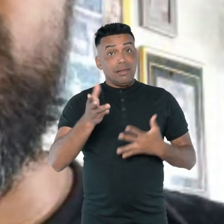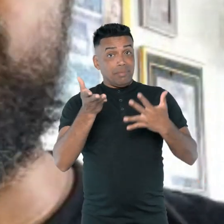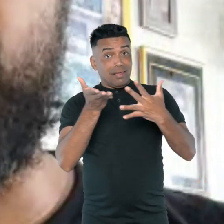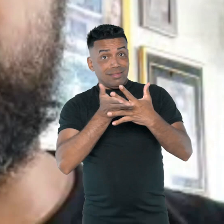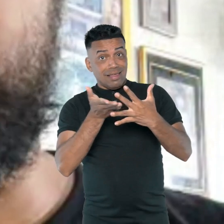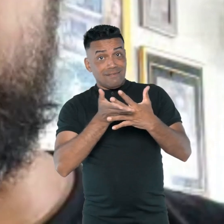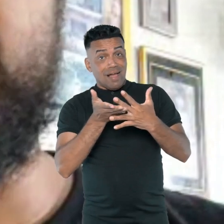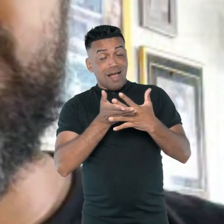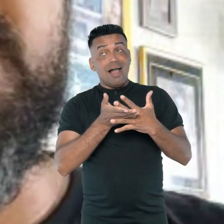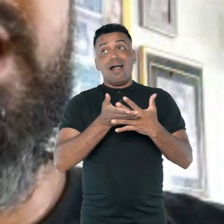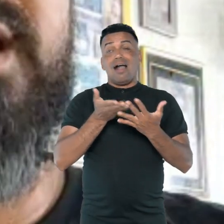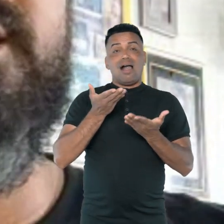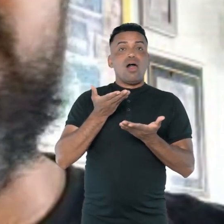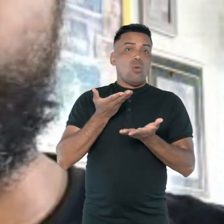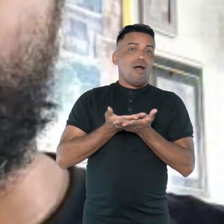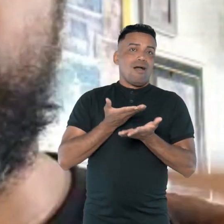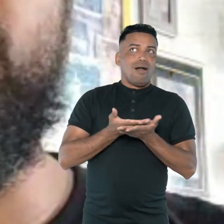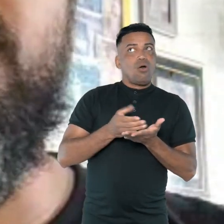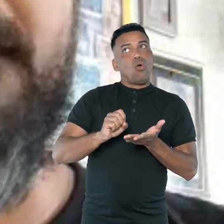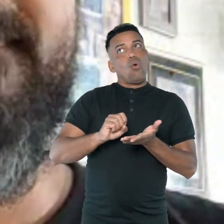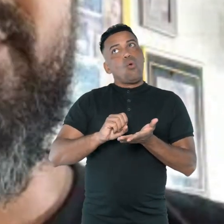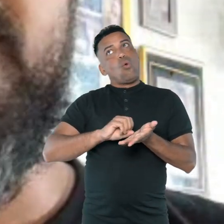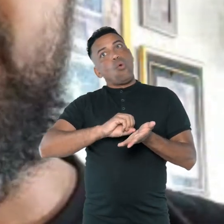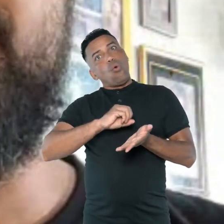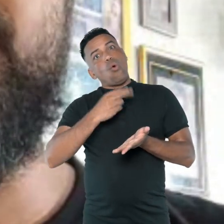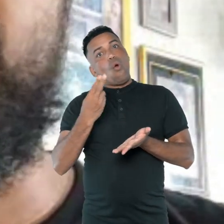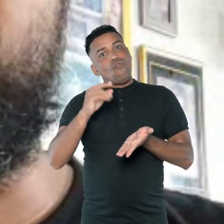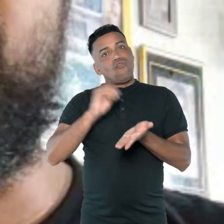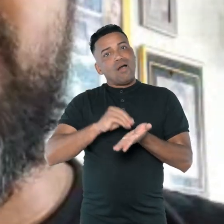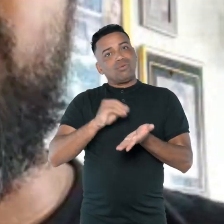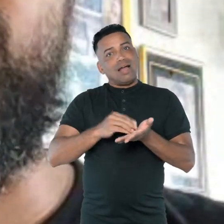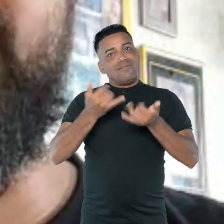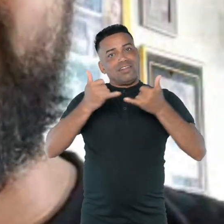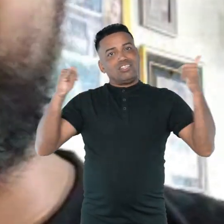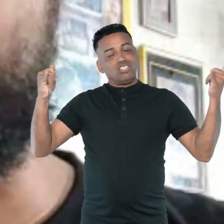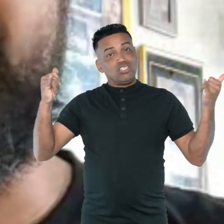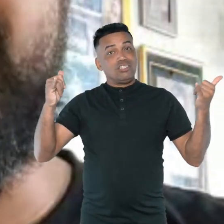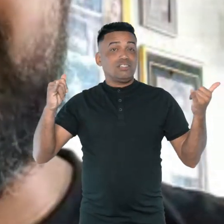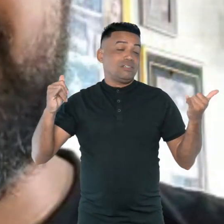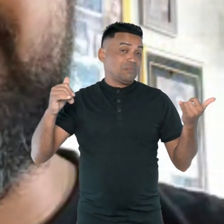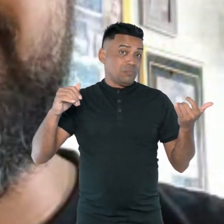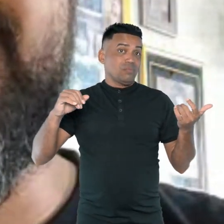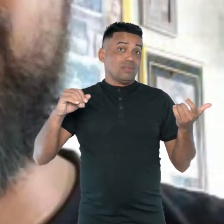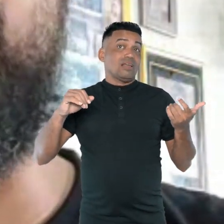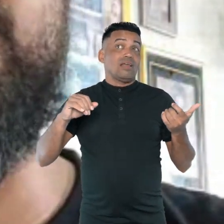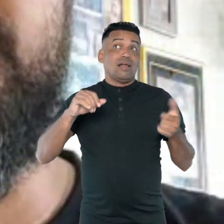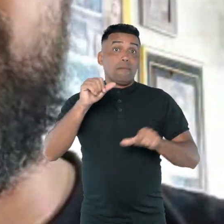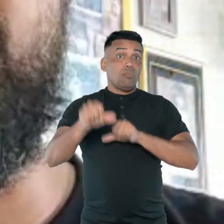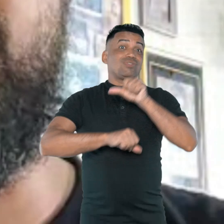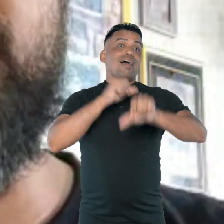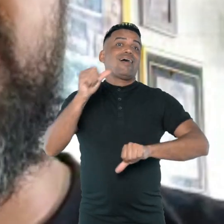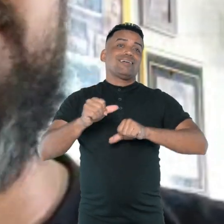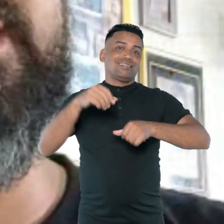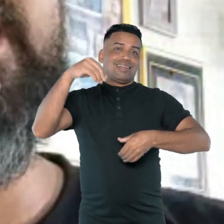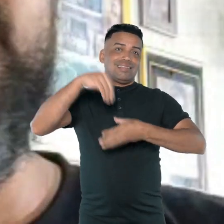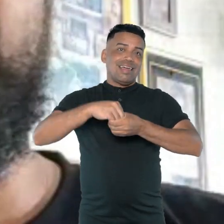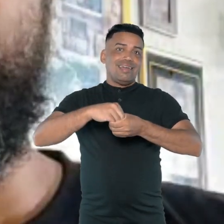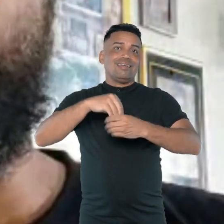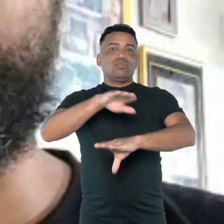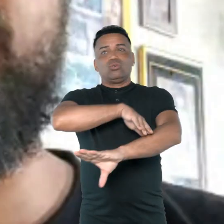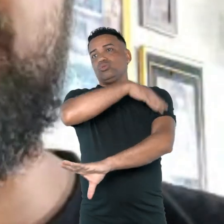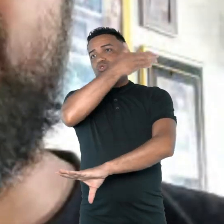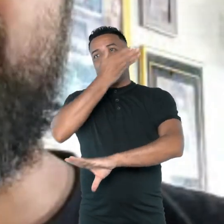aulas, ou quando faltava energia elétrica, ou quando tinha alguma quebra ali daquela rotina normal da